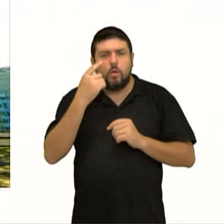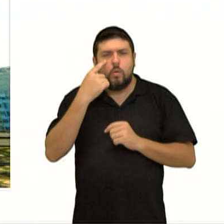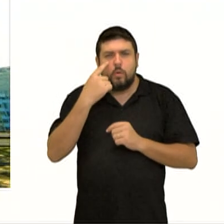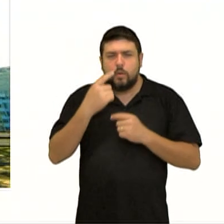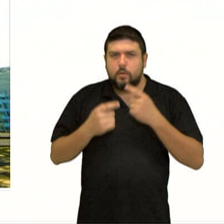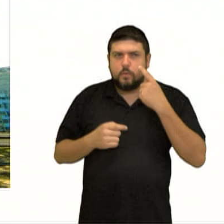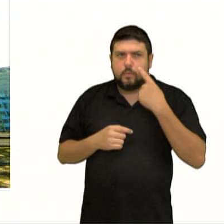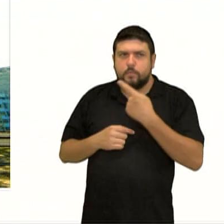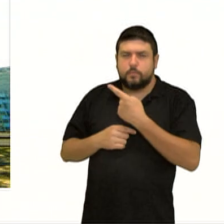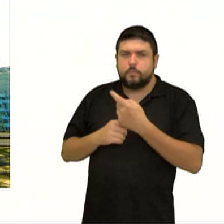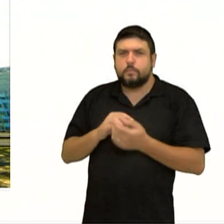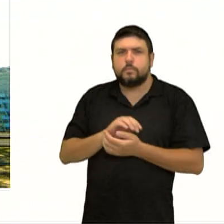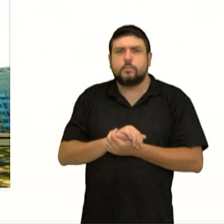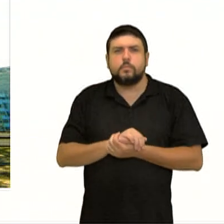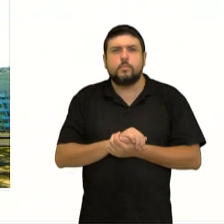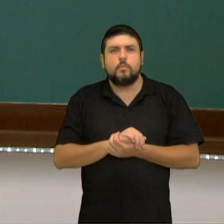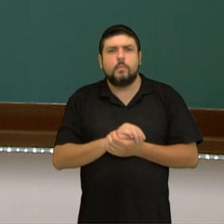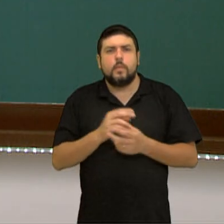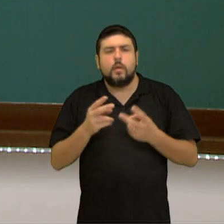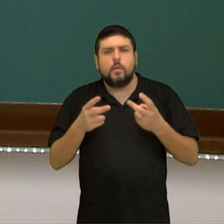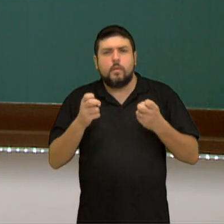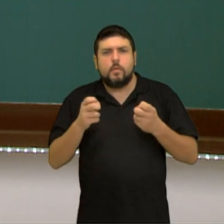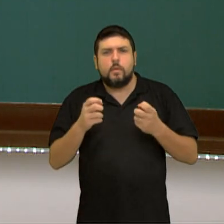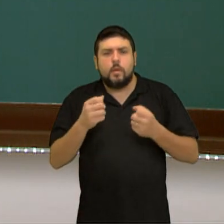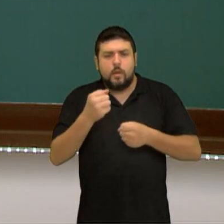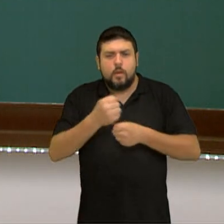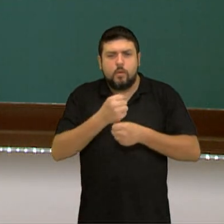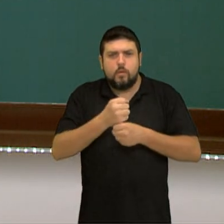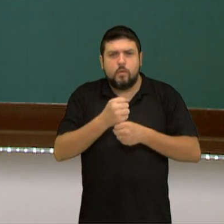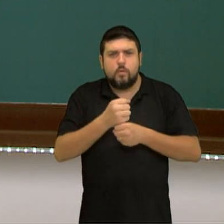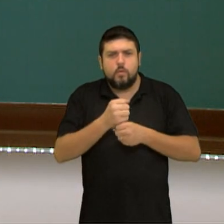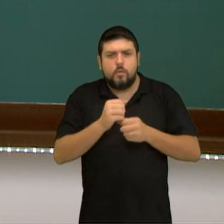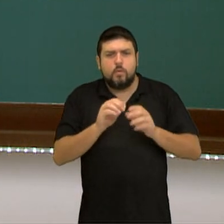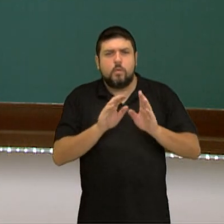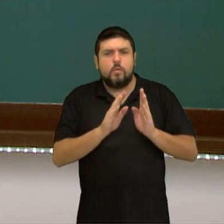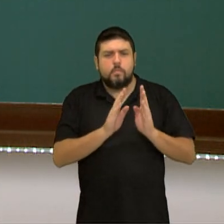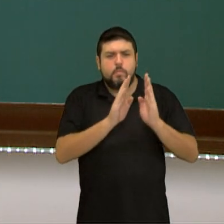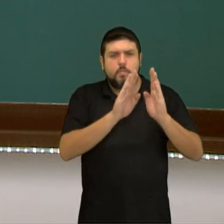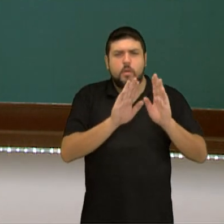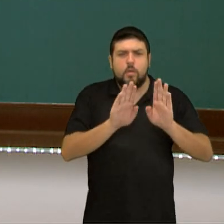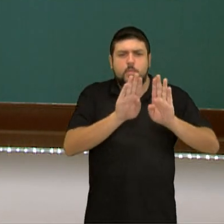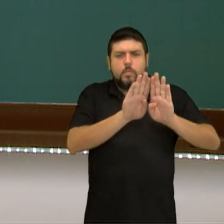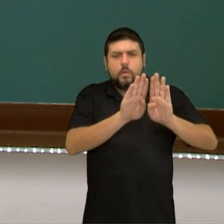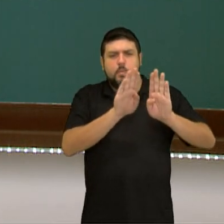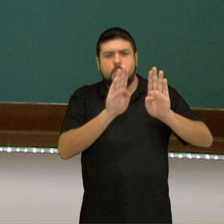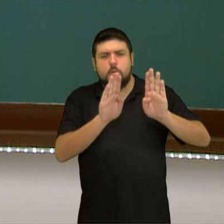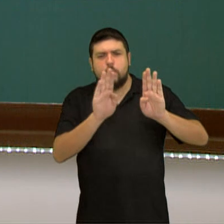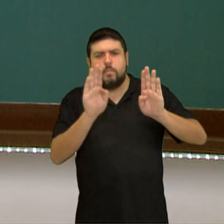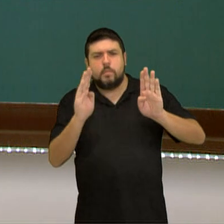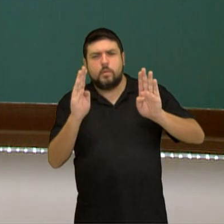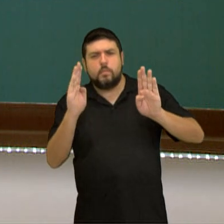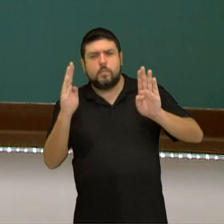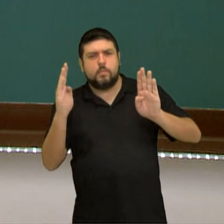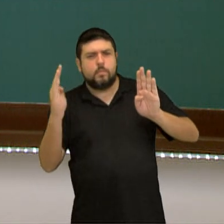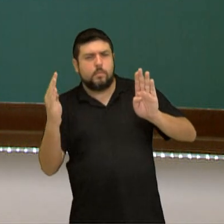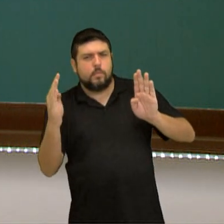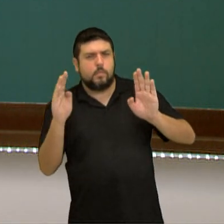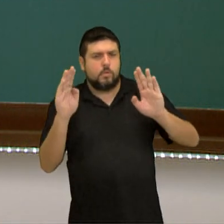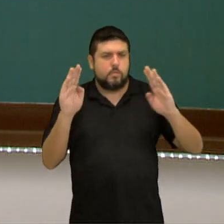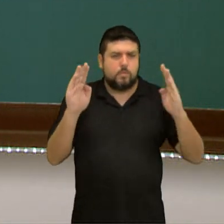Ó, poligonal, que são várias faces. Você viu que a gente via com uma igreja de composição reta e no Rio de Janeiro foi